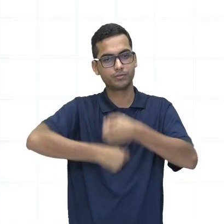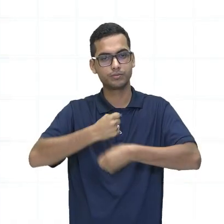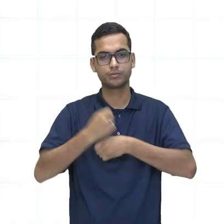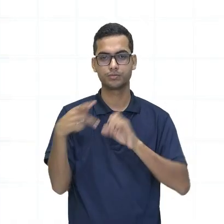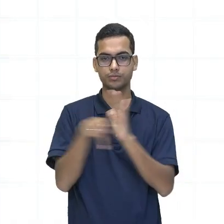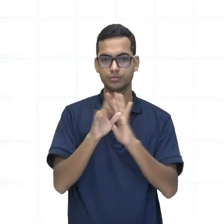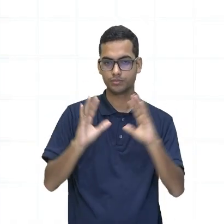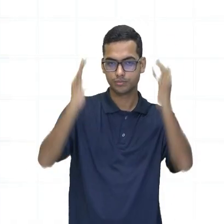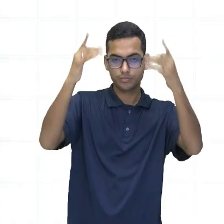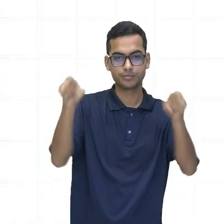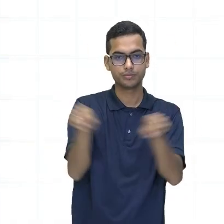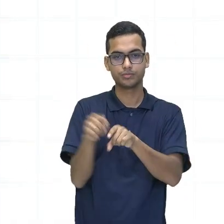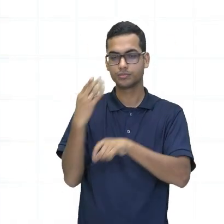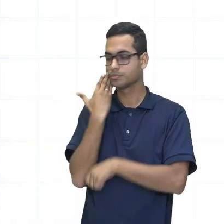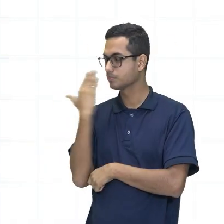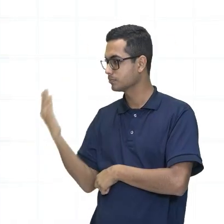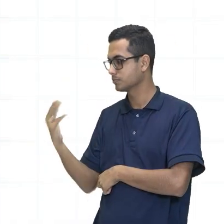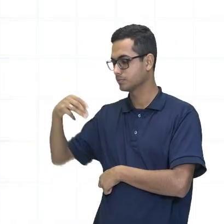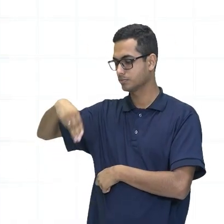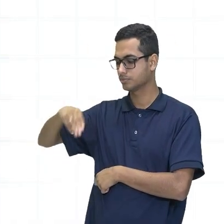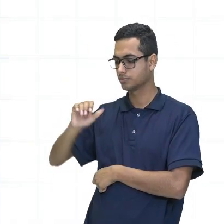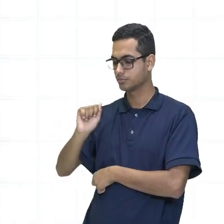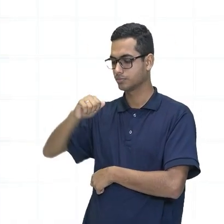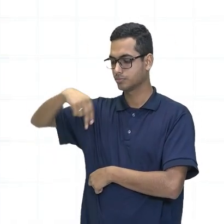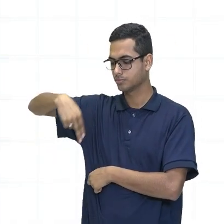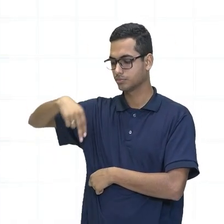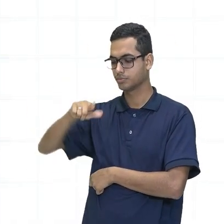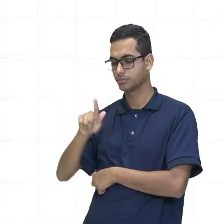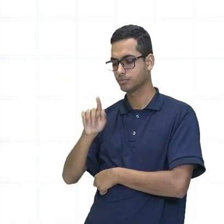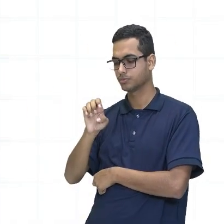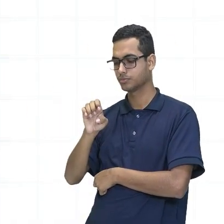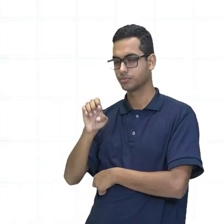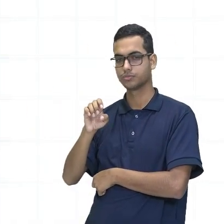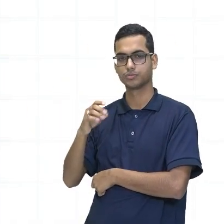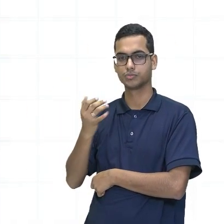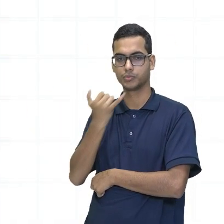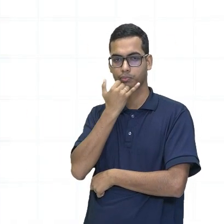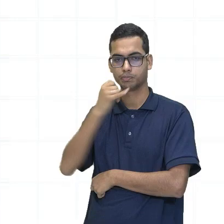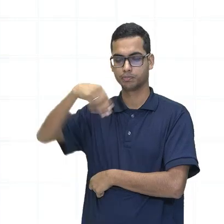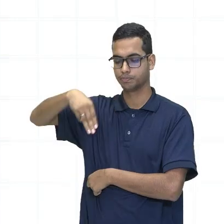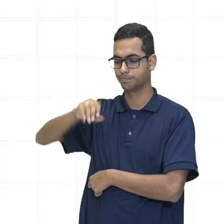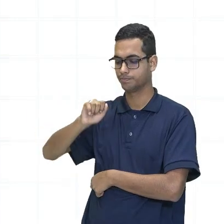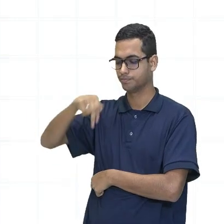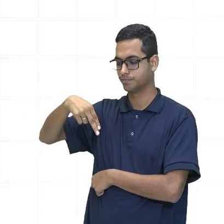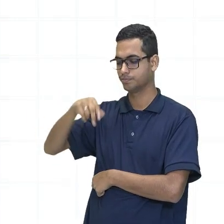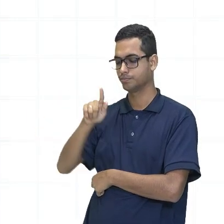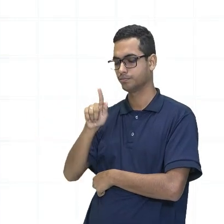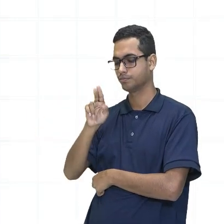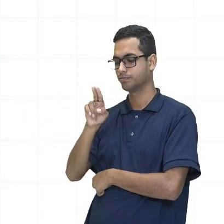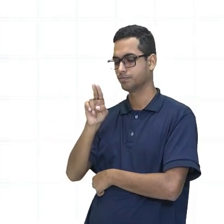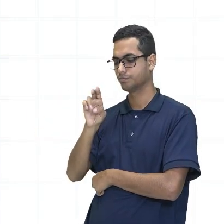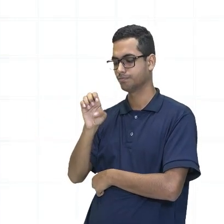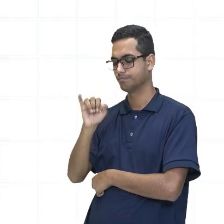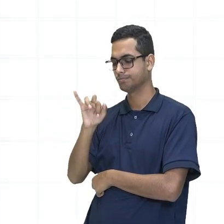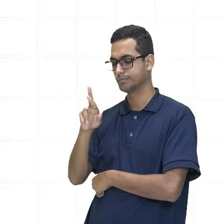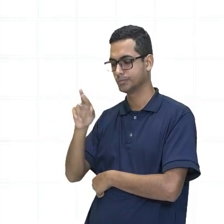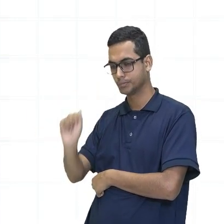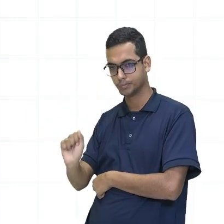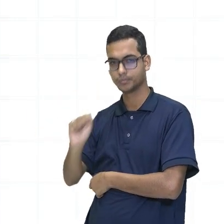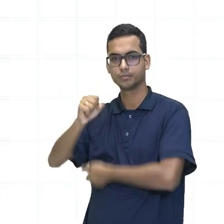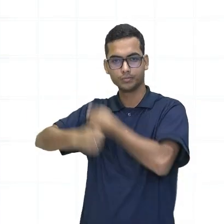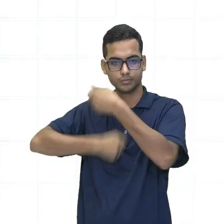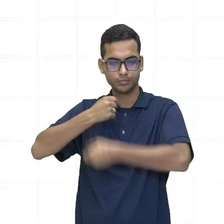foi apresentada em 2013. Aí vocês observam aí que tem as alegorias. Essa alegoria aí, ela